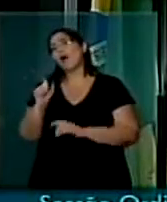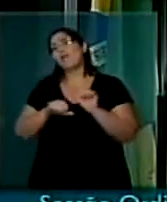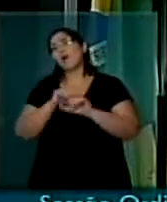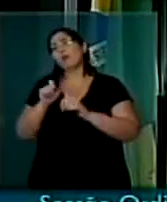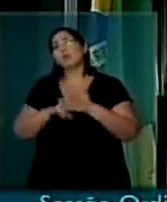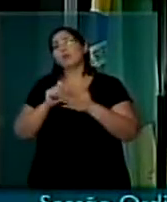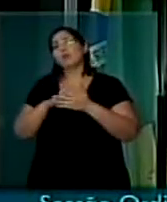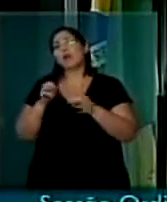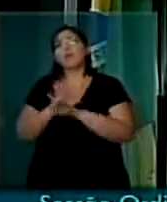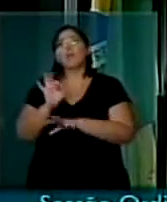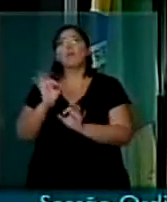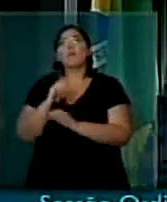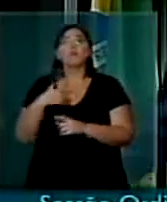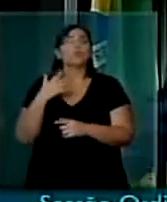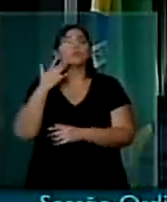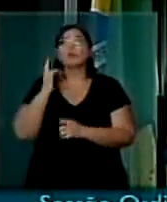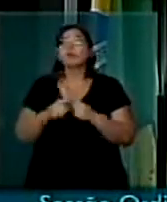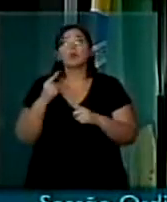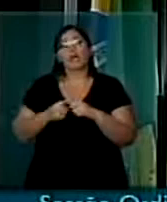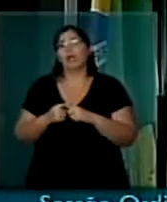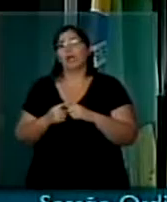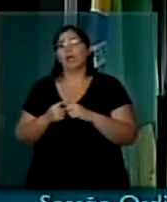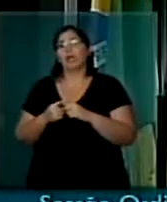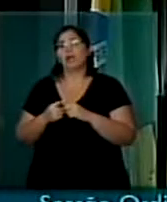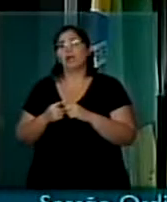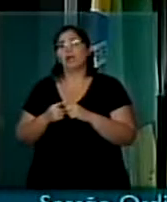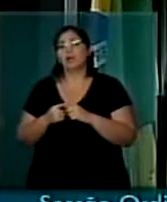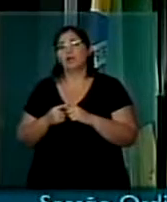tributária e fiscal.